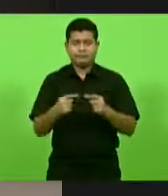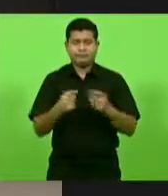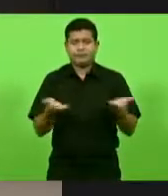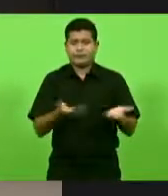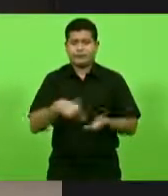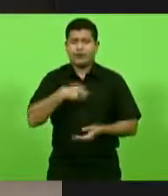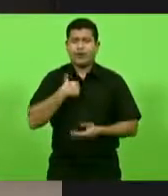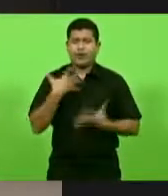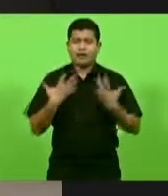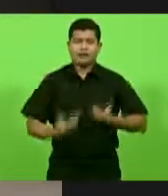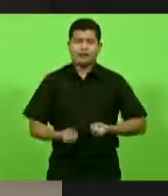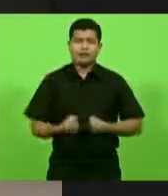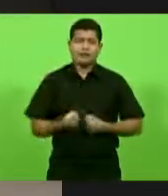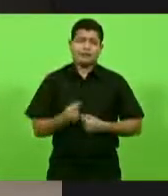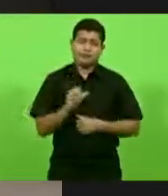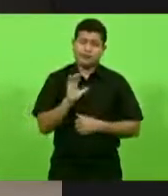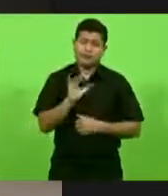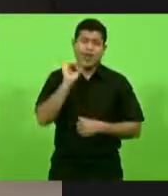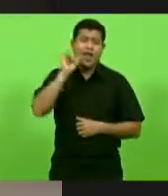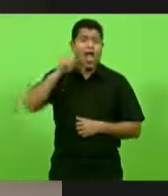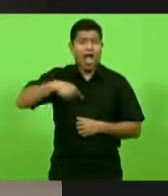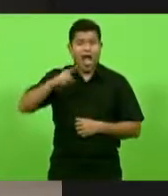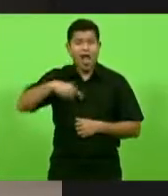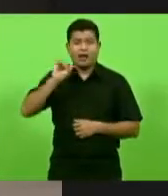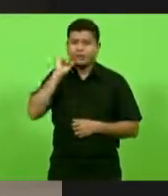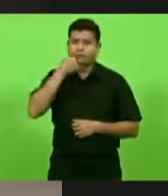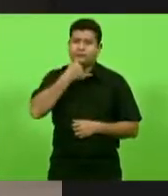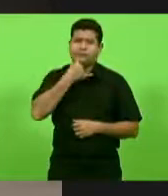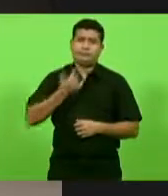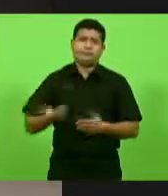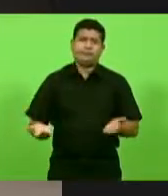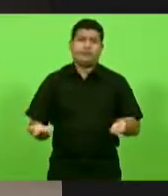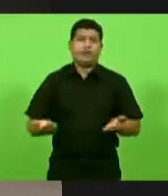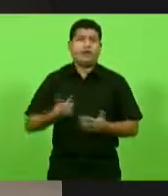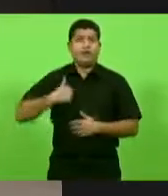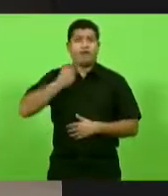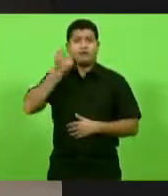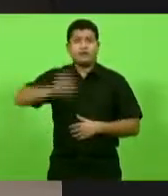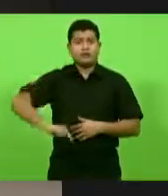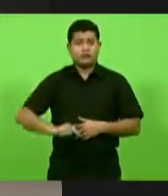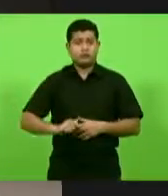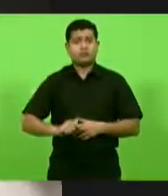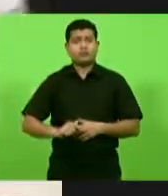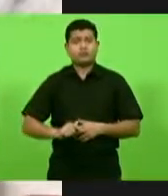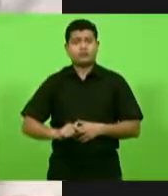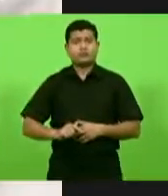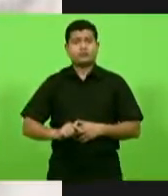triste. É muito triste. E mais uma coisa.